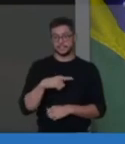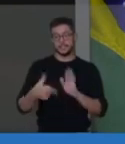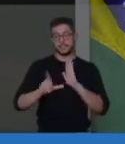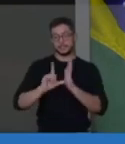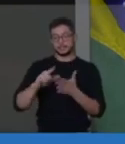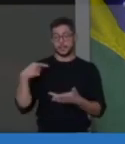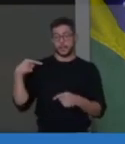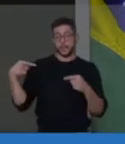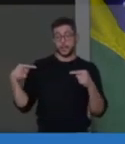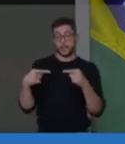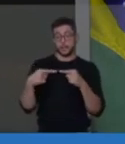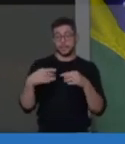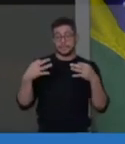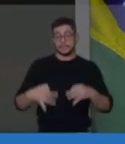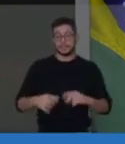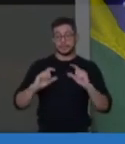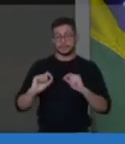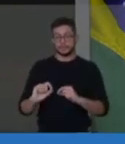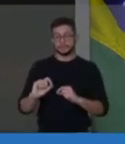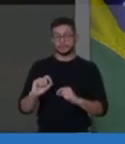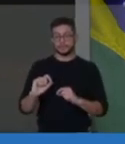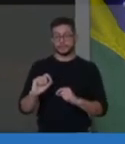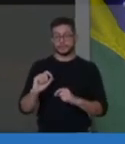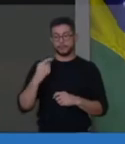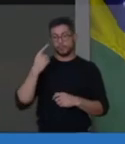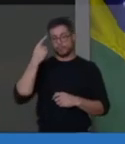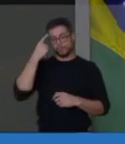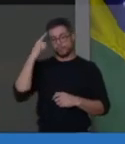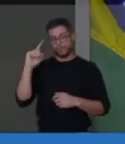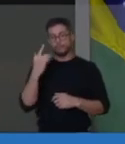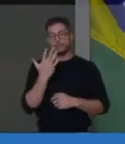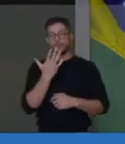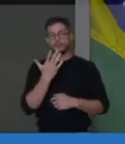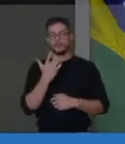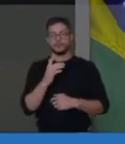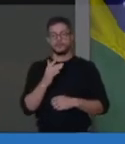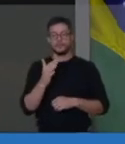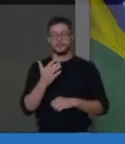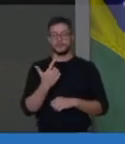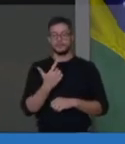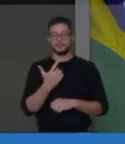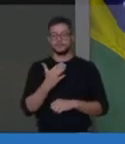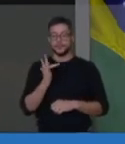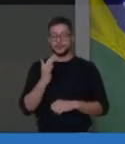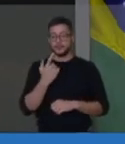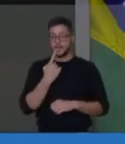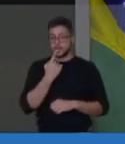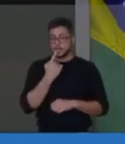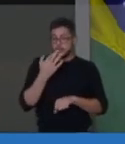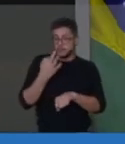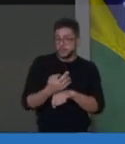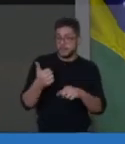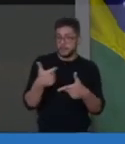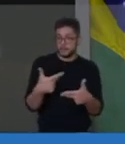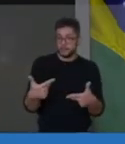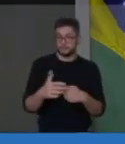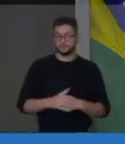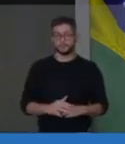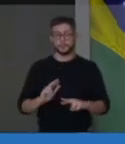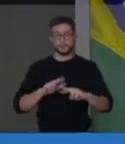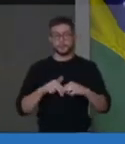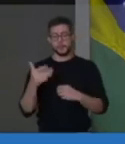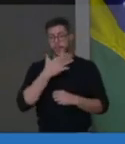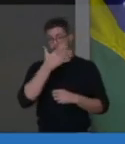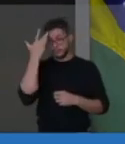porque esta hipótese causa a todos um sentimento de impunidade sem qualquer contraprestação